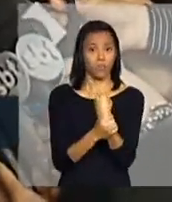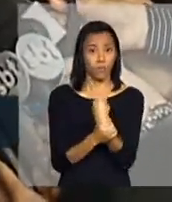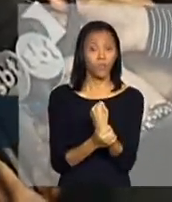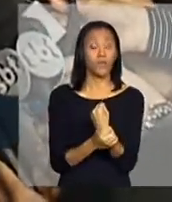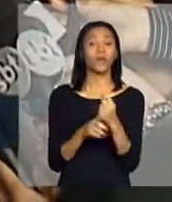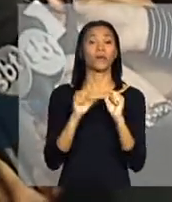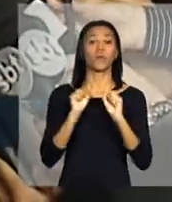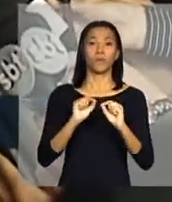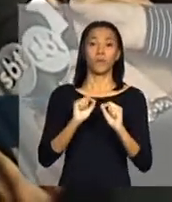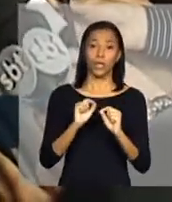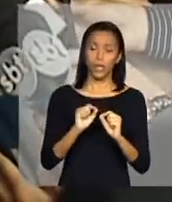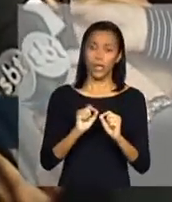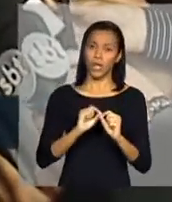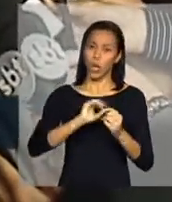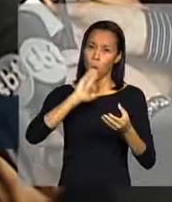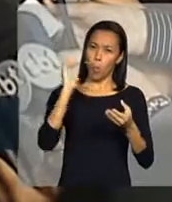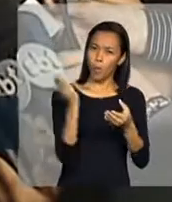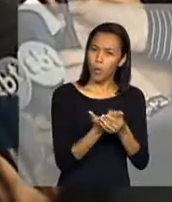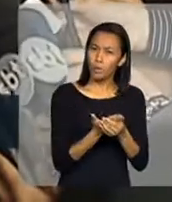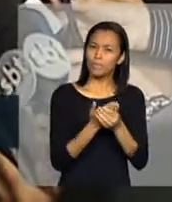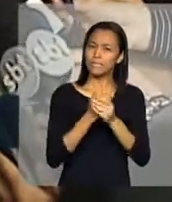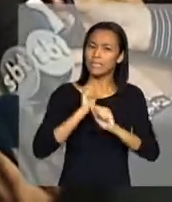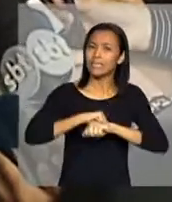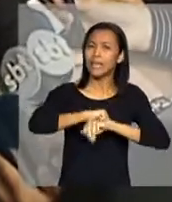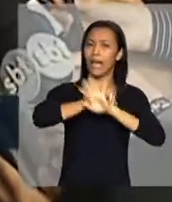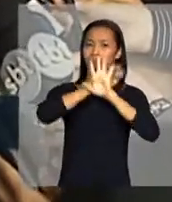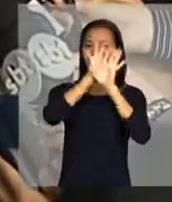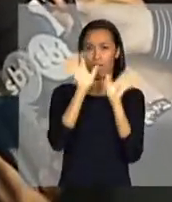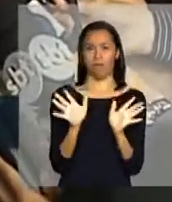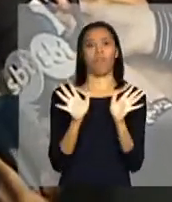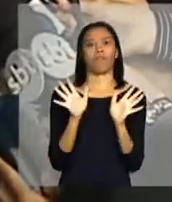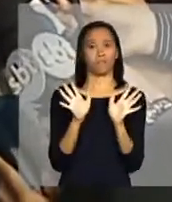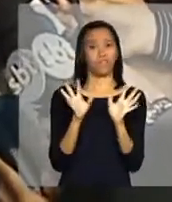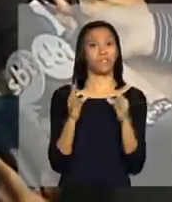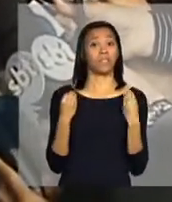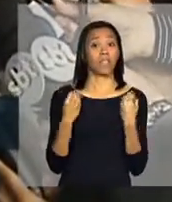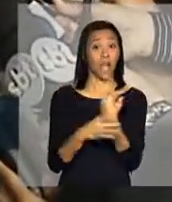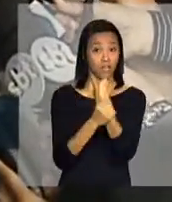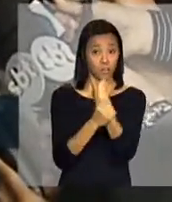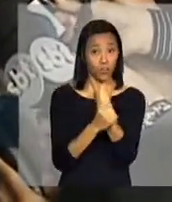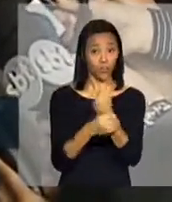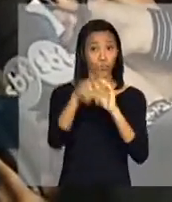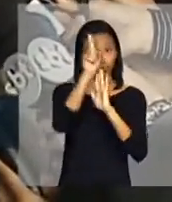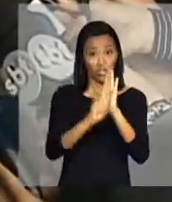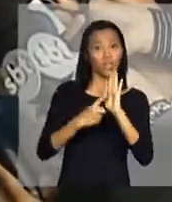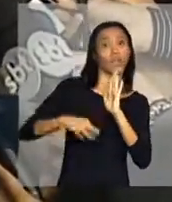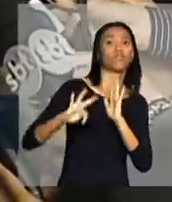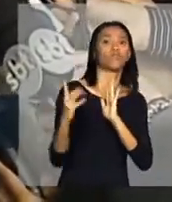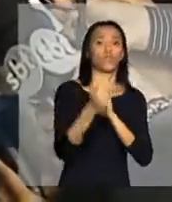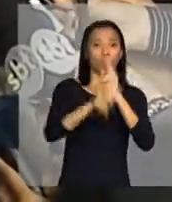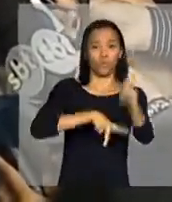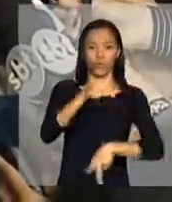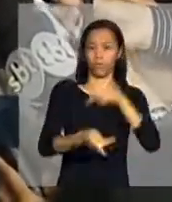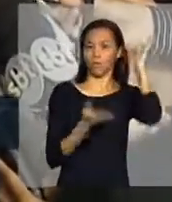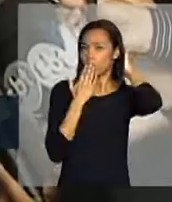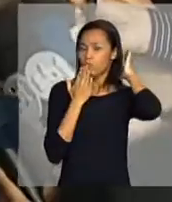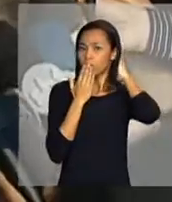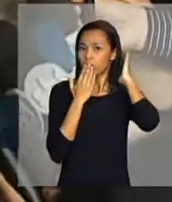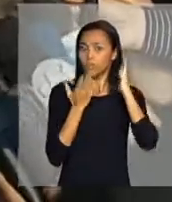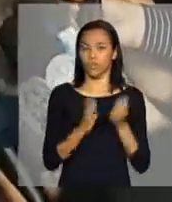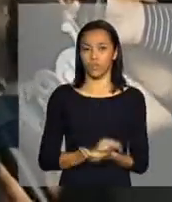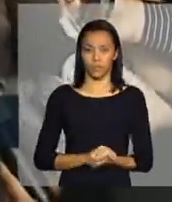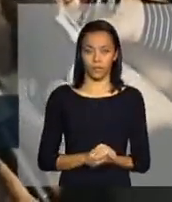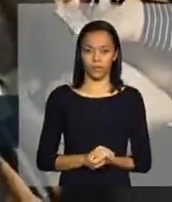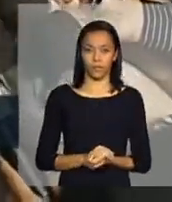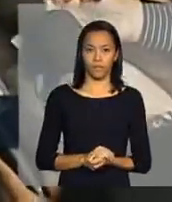processo, diria, mais transparente e mais garantidor dos direitos dos povos indígenas, dos cidadãos em geral, na demarcação de terras. O comitê